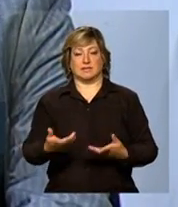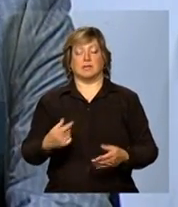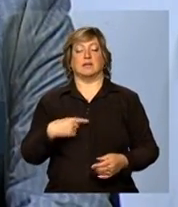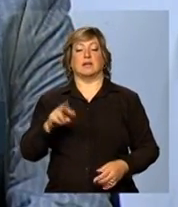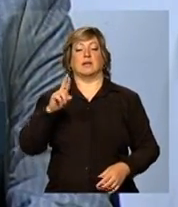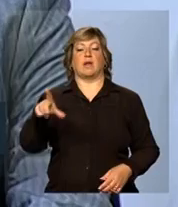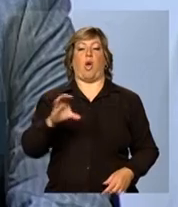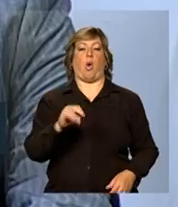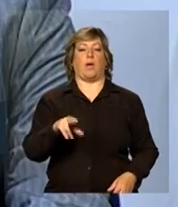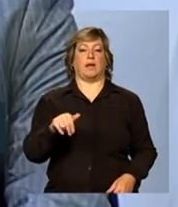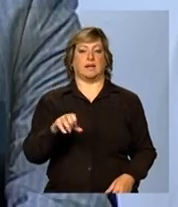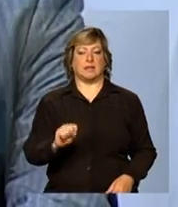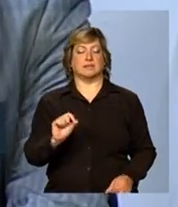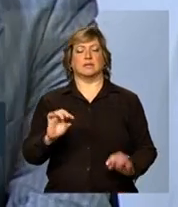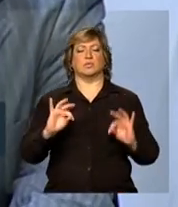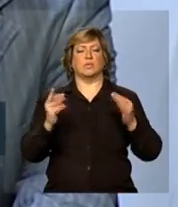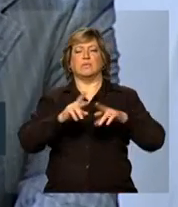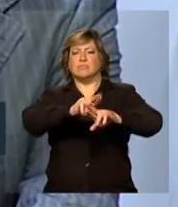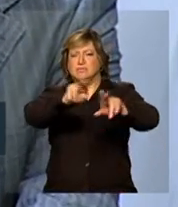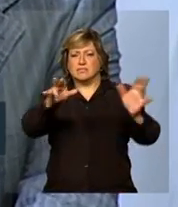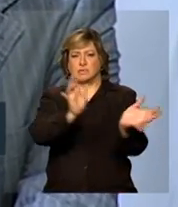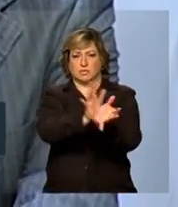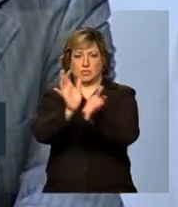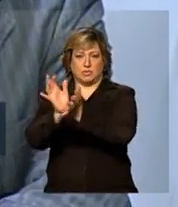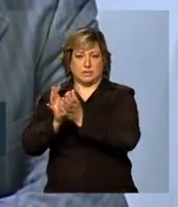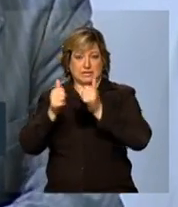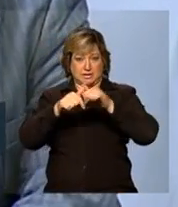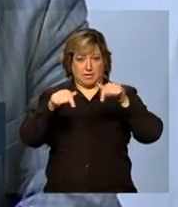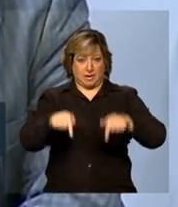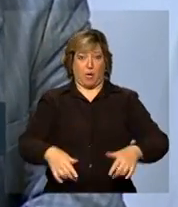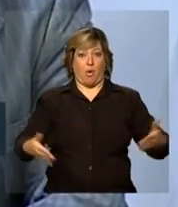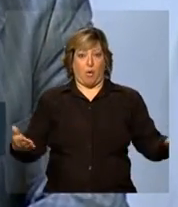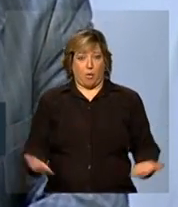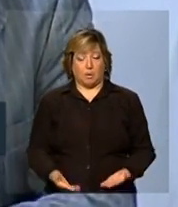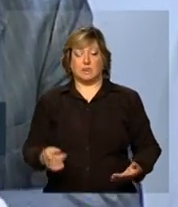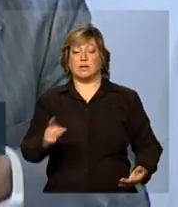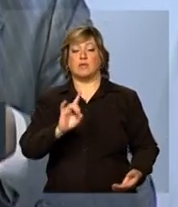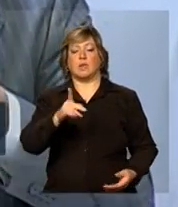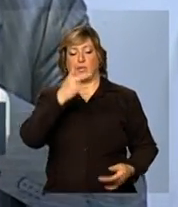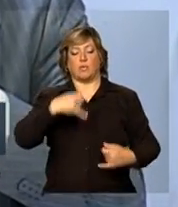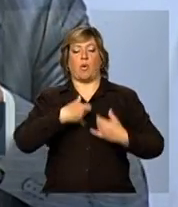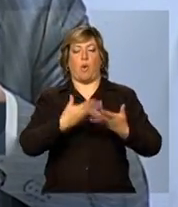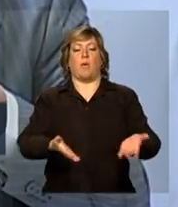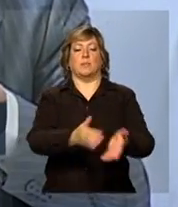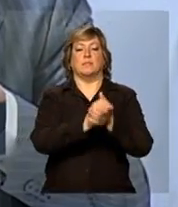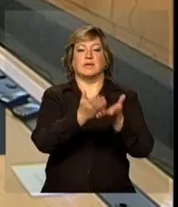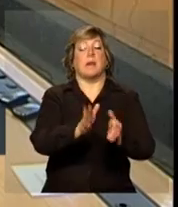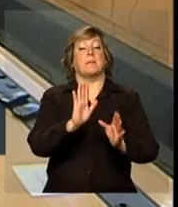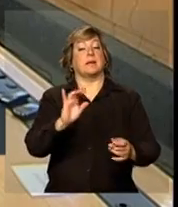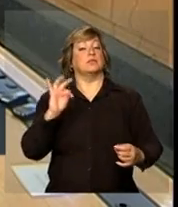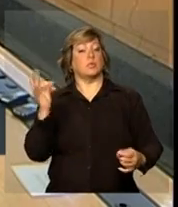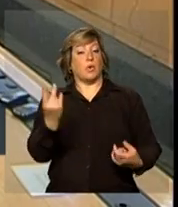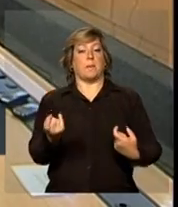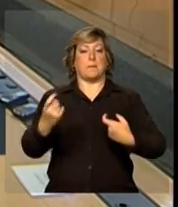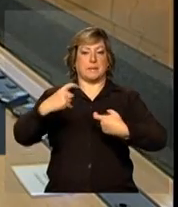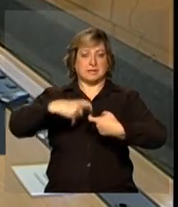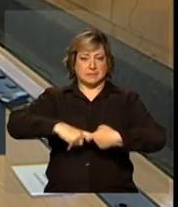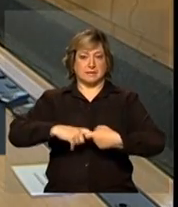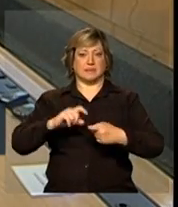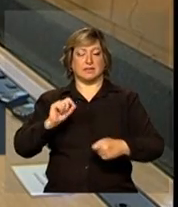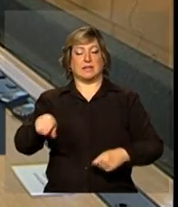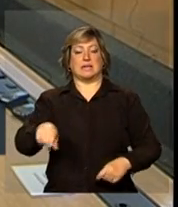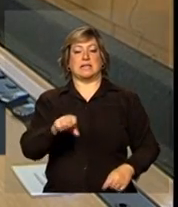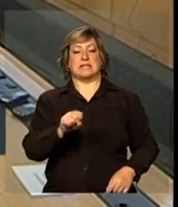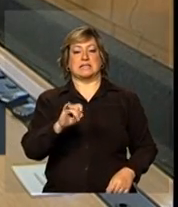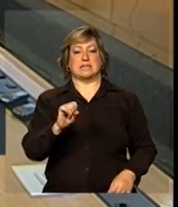e várias instituições que estão aqui junto conosco, não só as que serão homenageadas, mas parceiros fundamentais do Sistema Nacional de